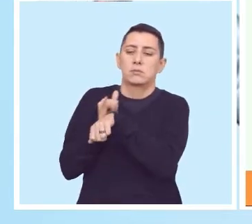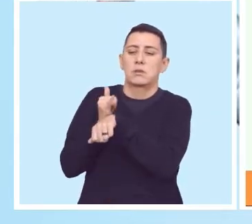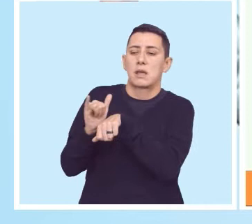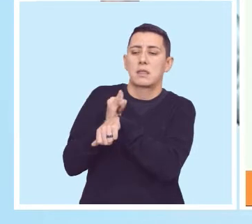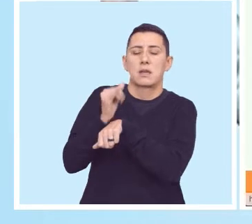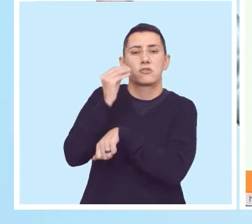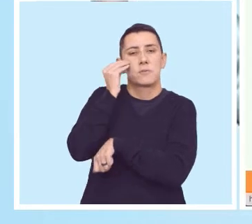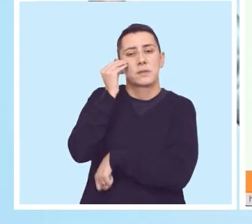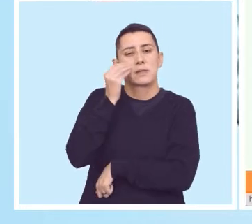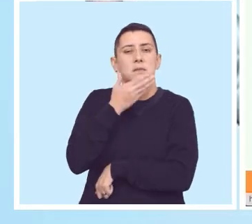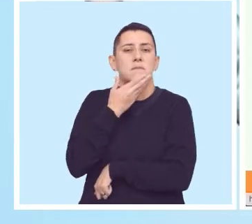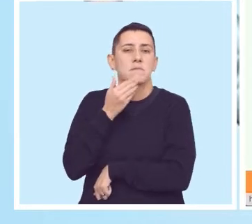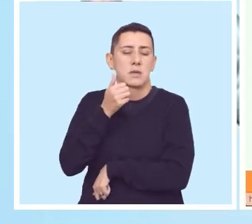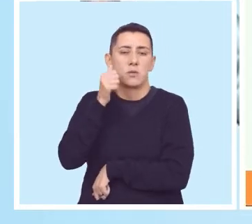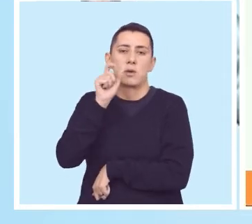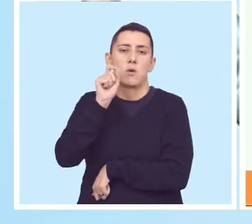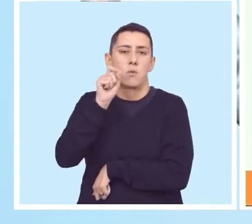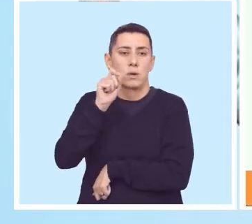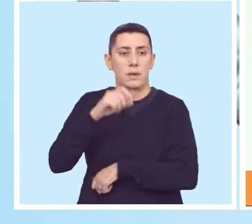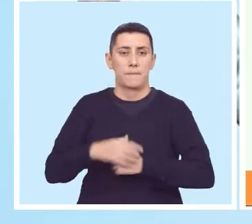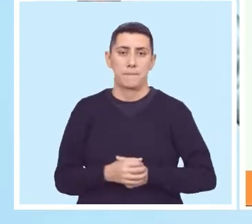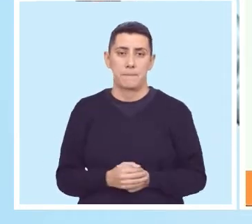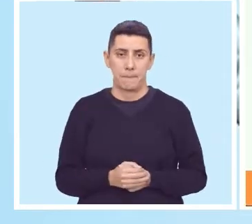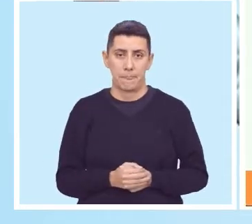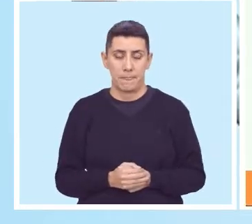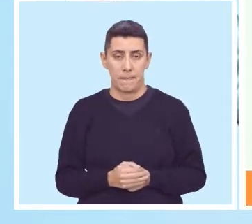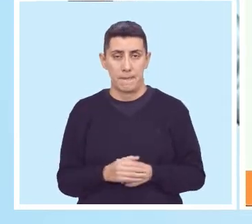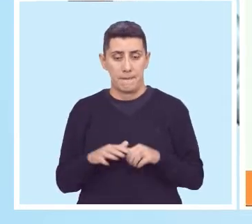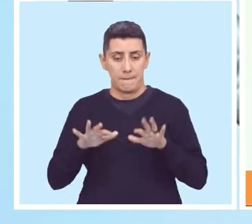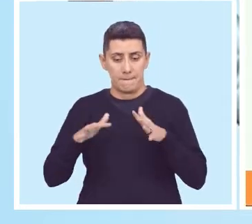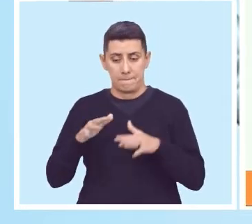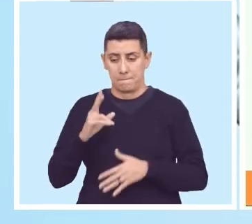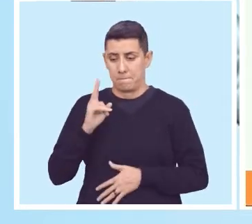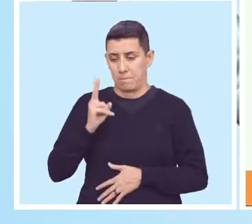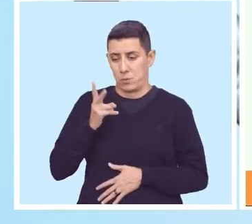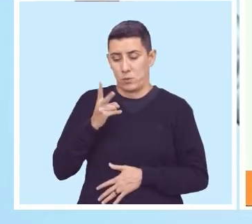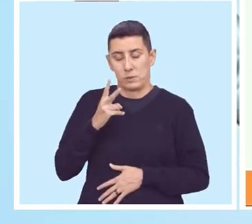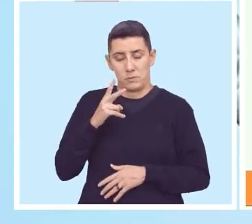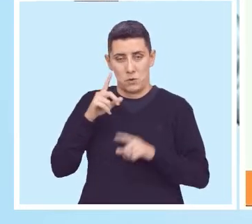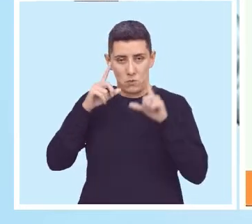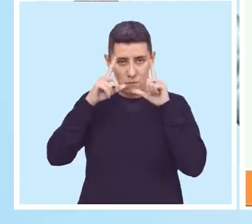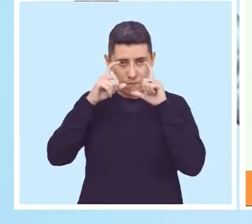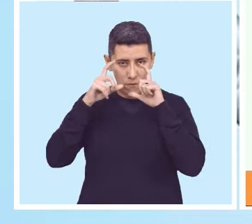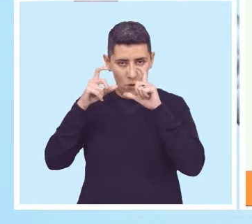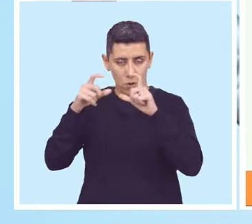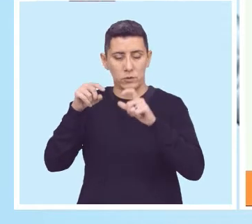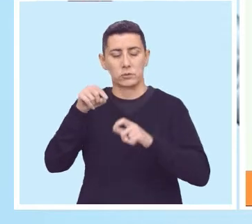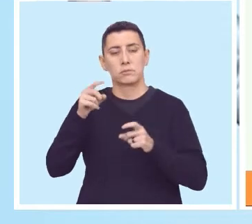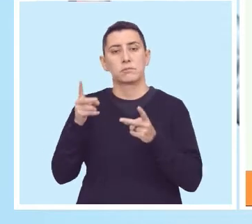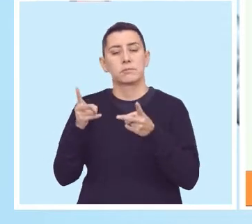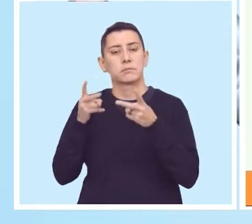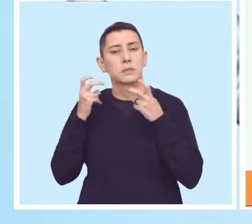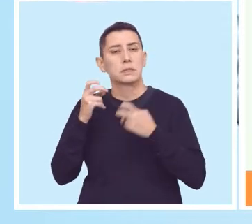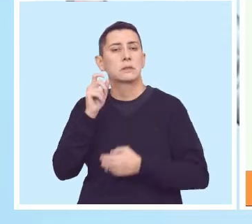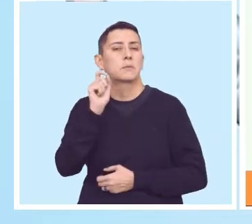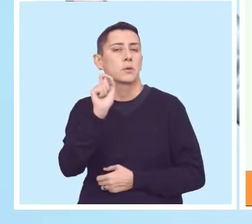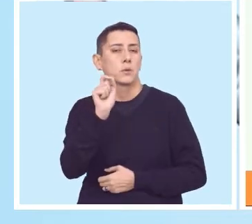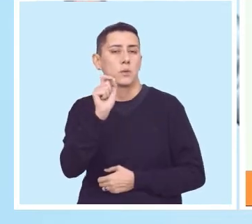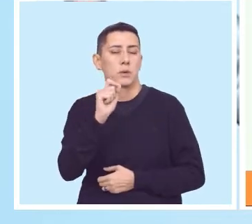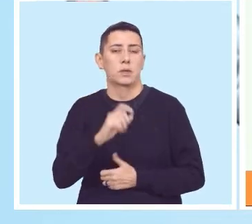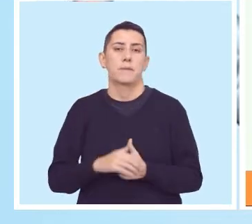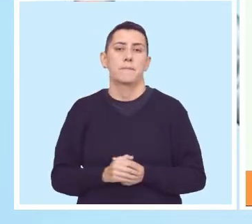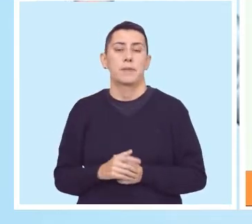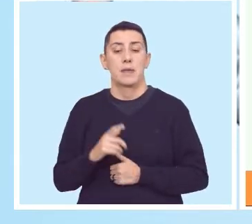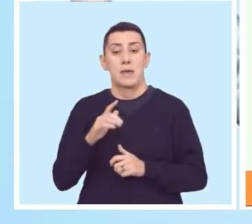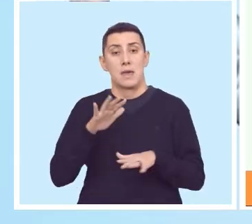é que ao longo dessas 2.000 imagens, nós percebemos que tem determinados